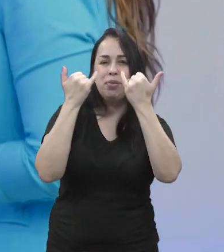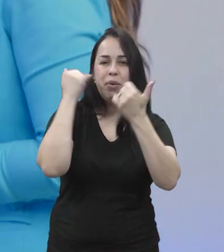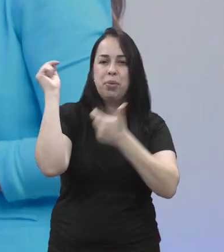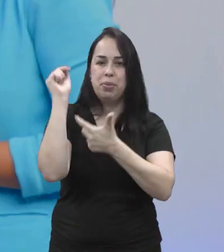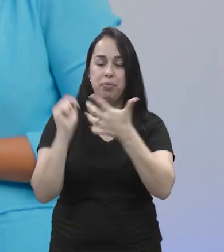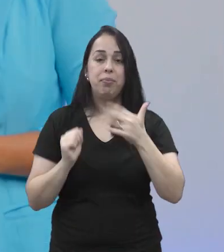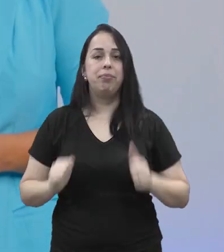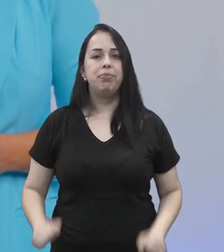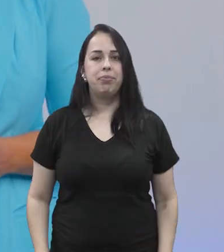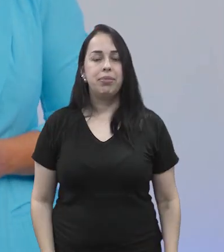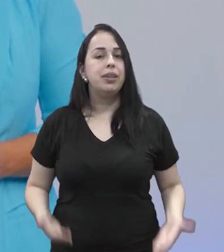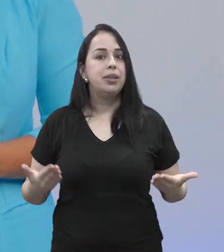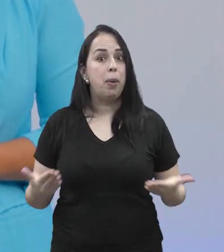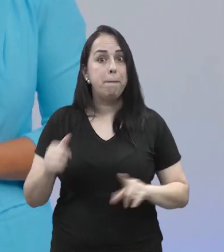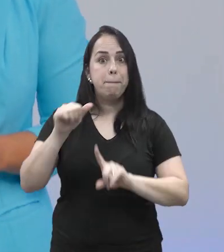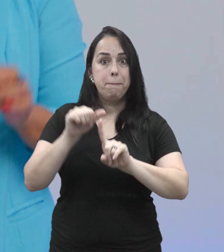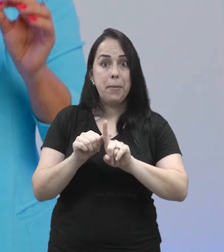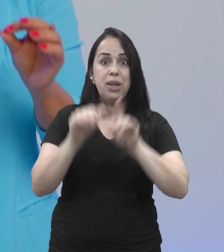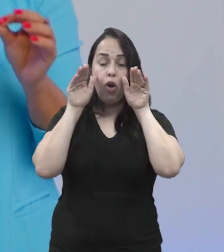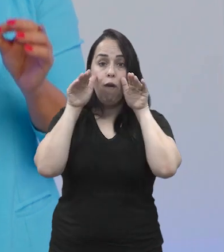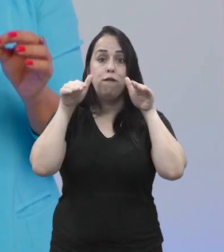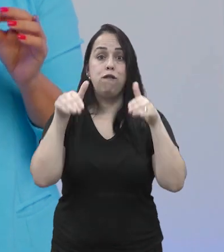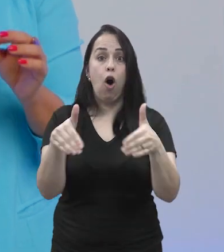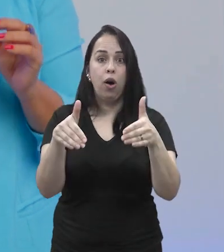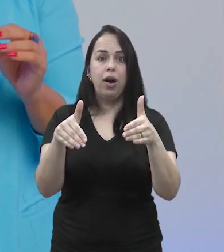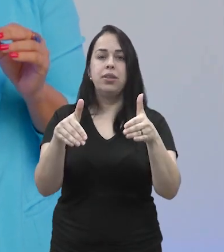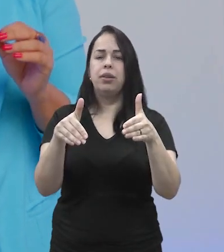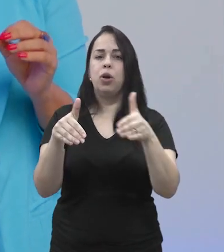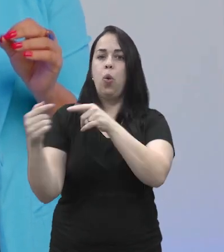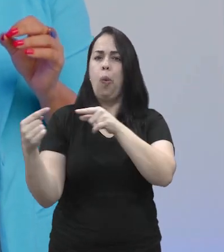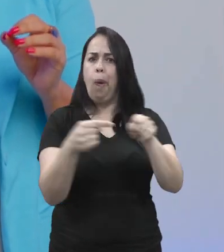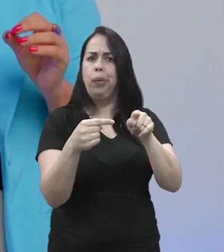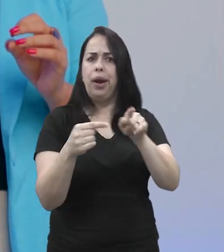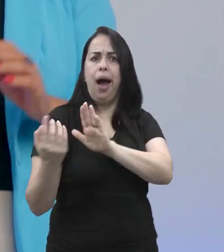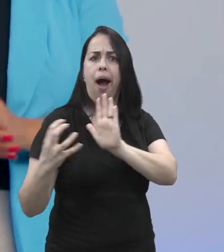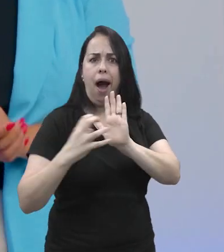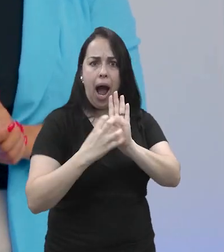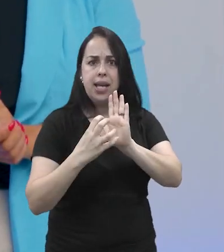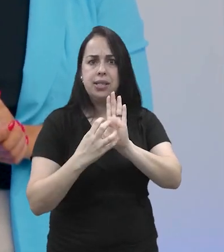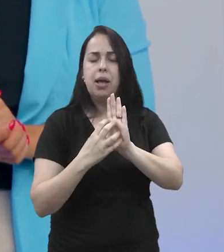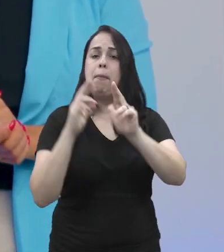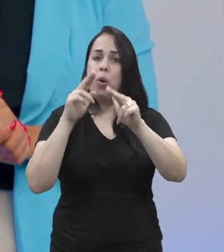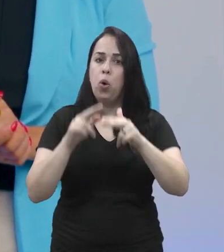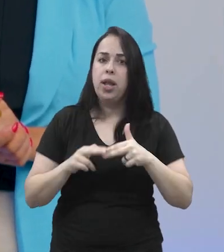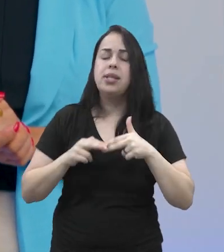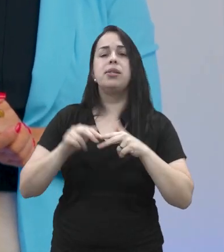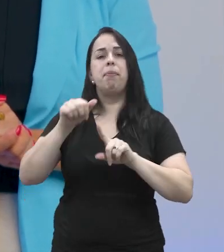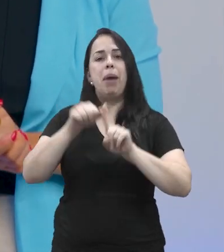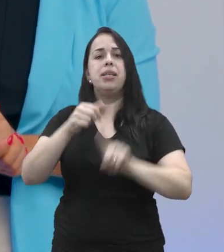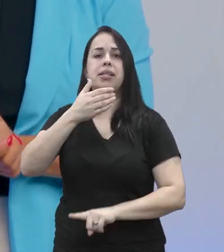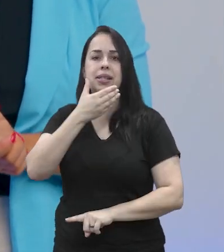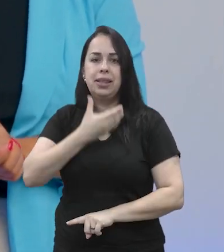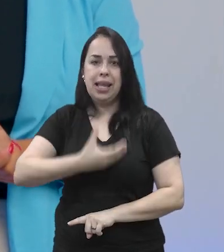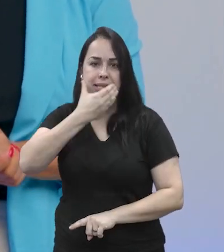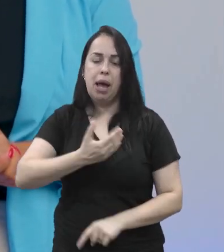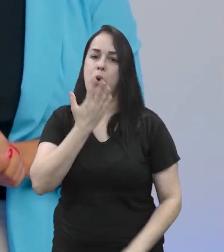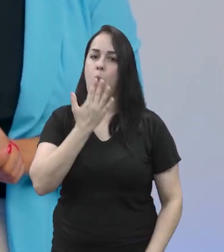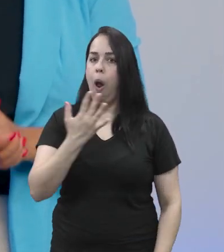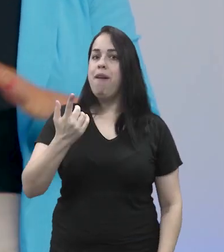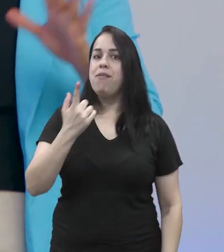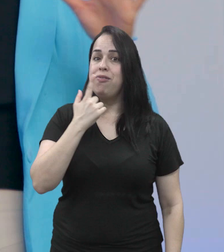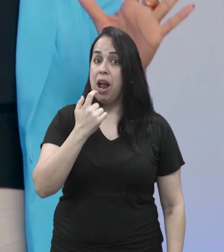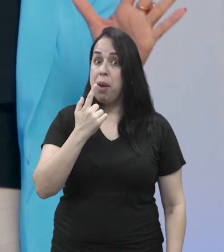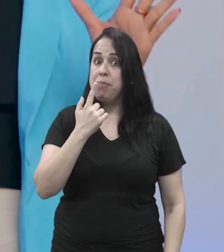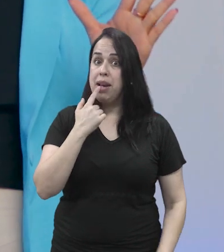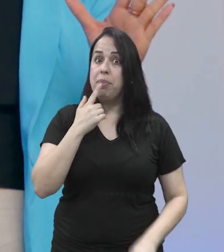viu, pelas informações. E estamos no mês dedicado à luta contra a AIDS. É a campanha Dezembro Vermelho